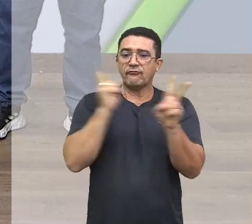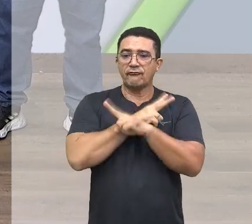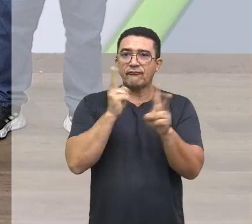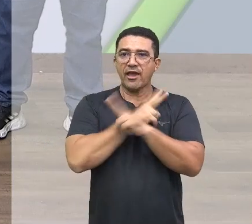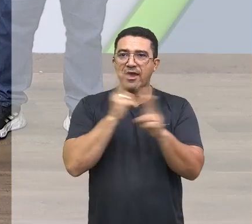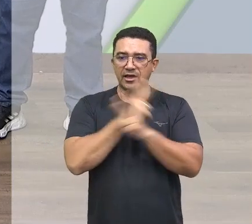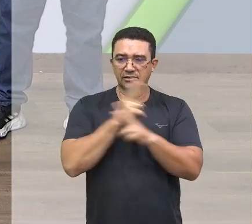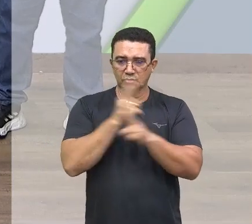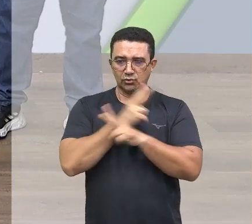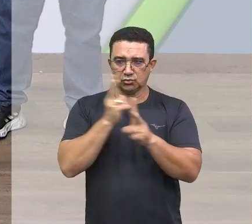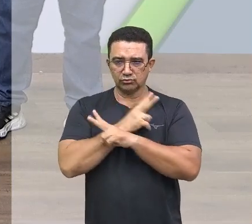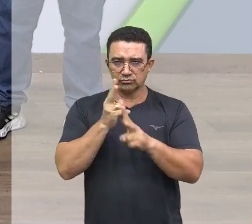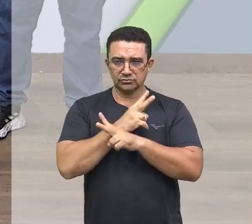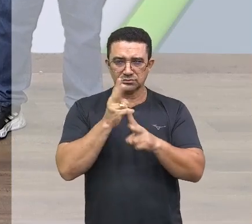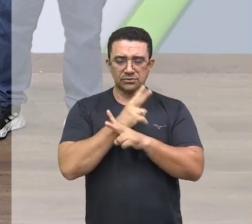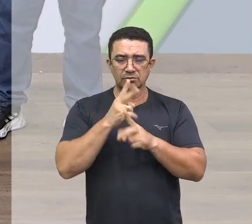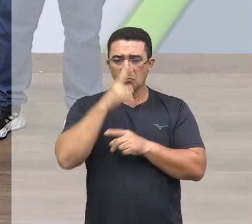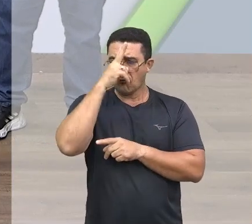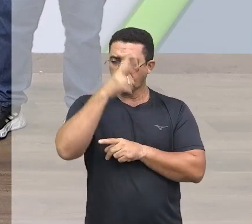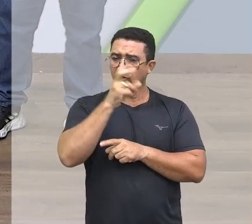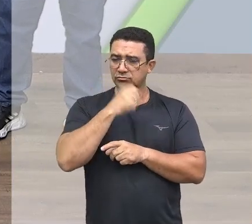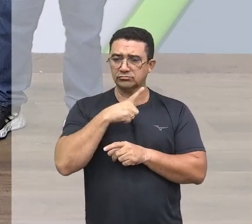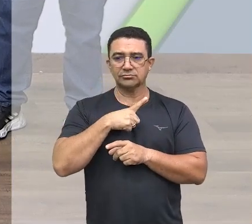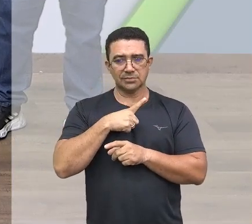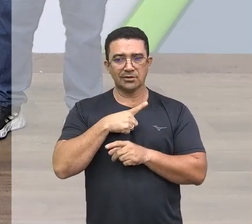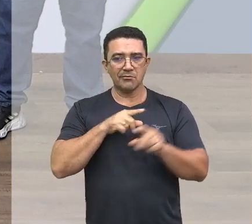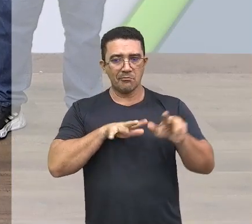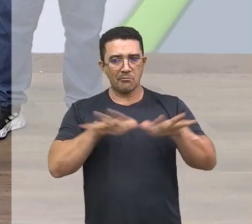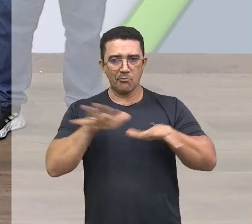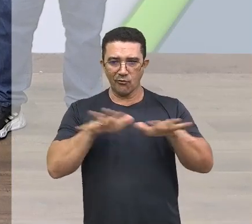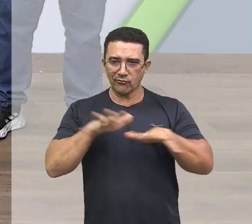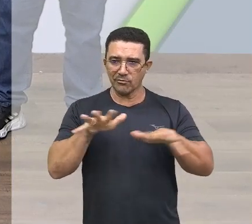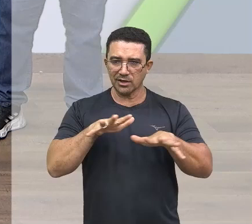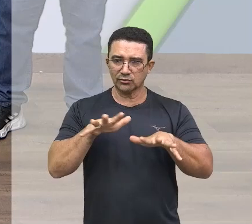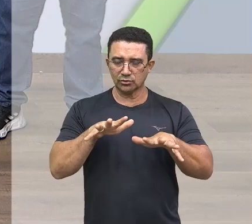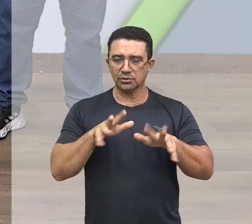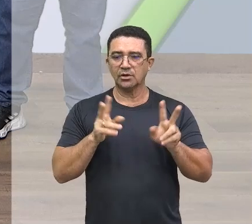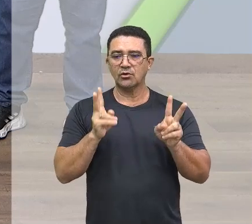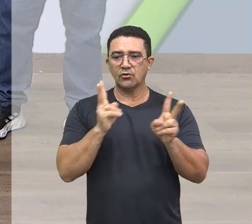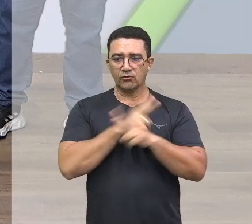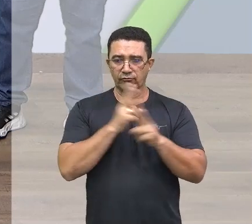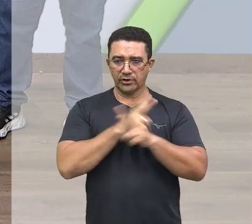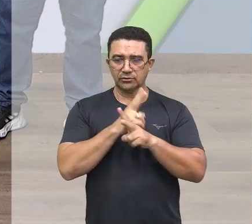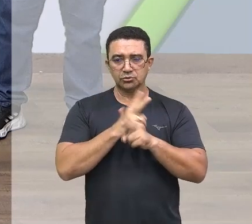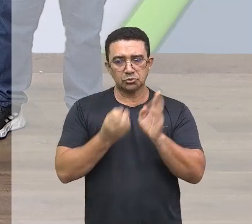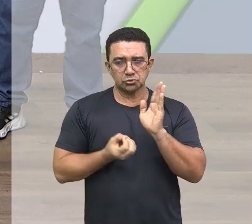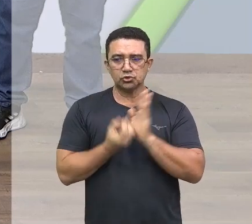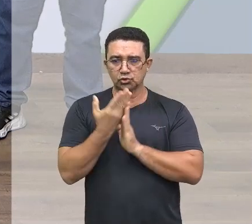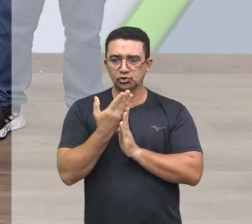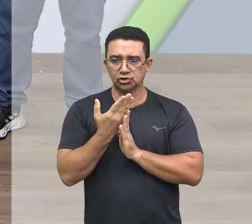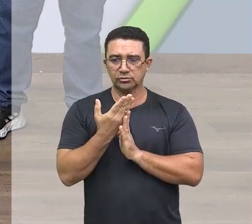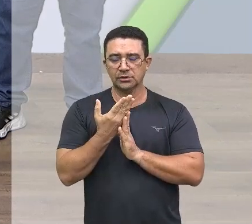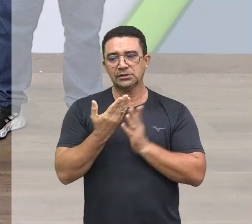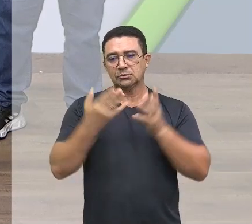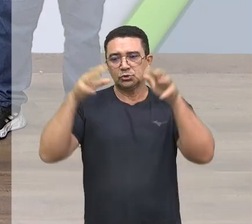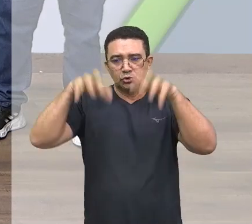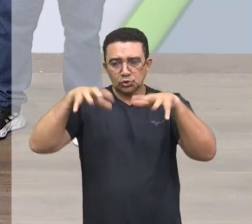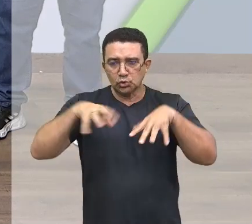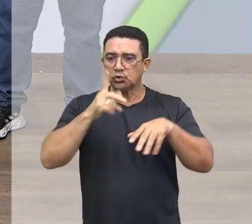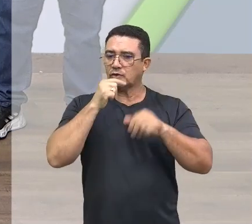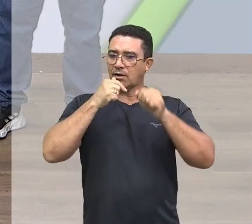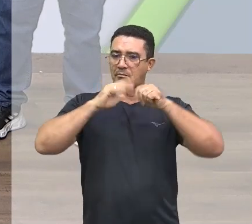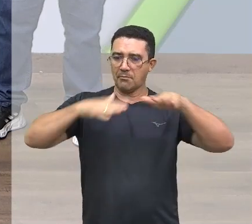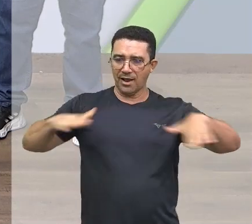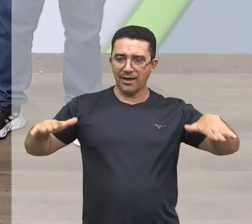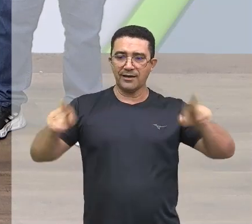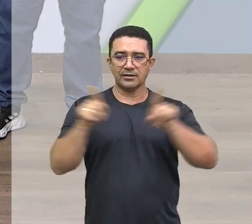devido a essas massas de ar, nós vamos ter esse movimento das massas de ar, nós vamos ter a formação de ventos, chuva, marés e